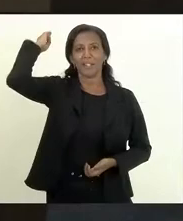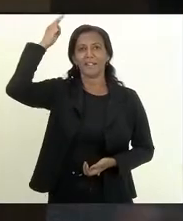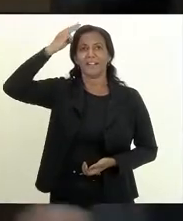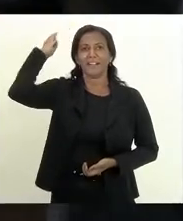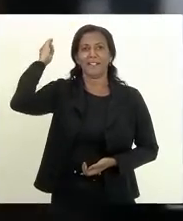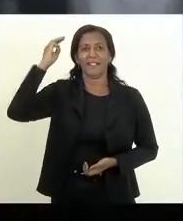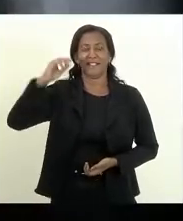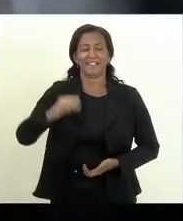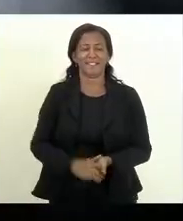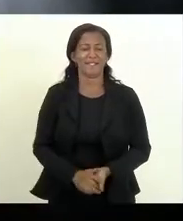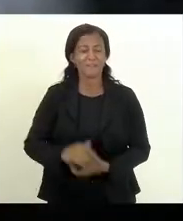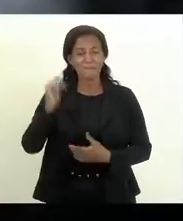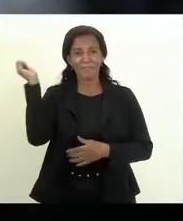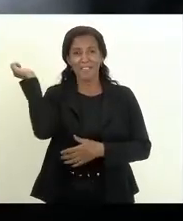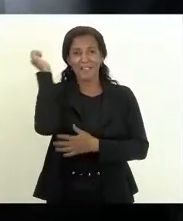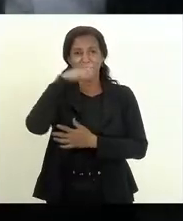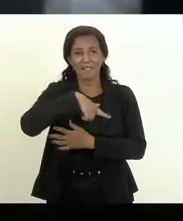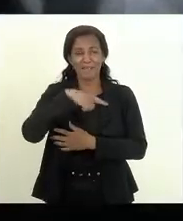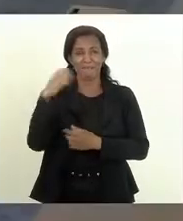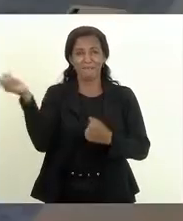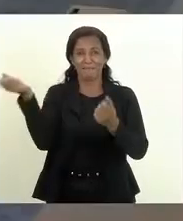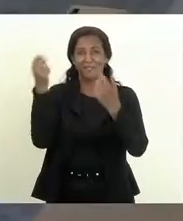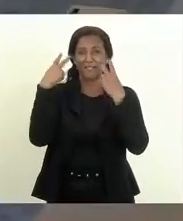quebranto, mal-olhado e espinhela caída.